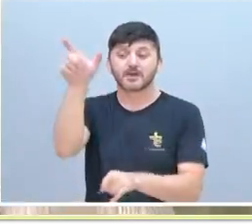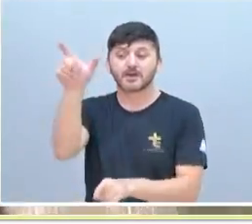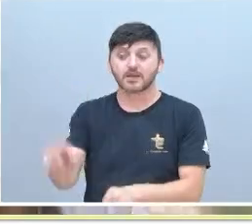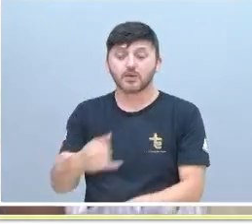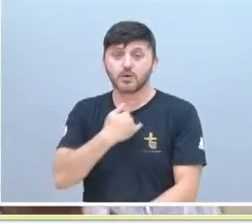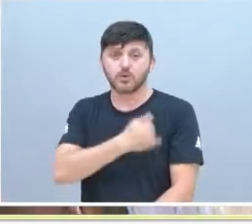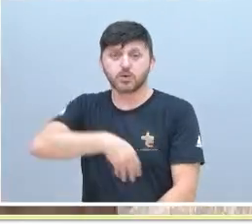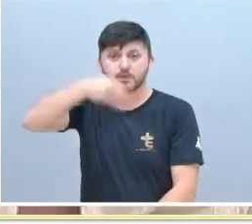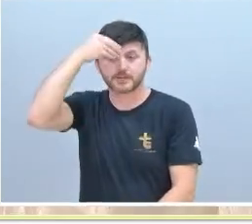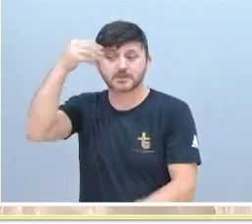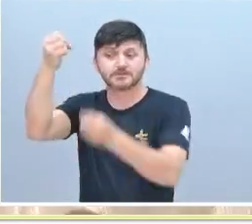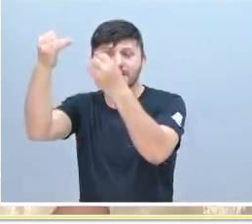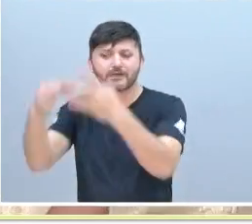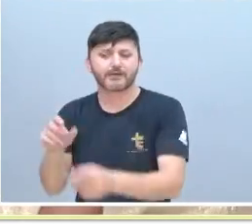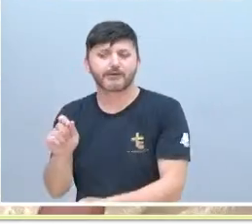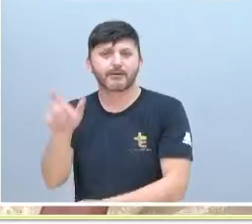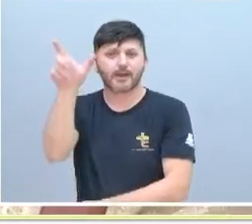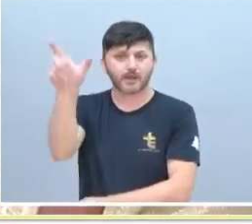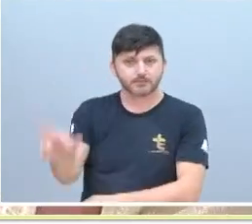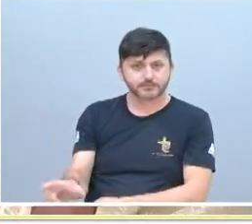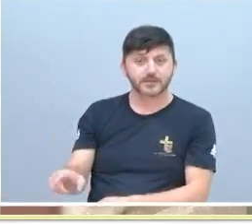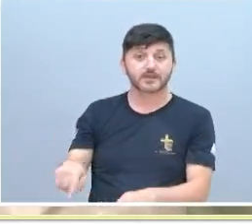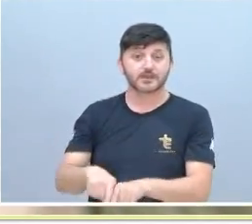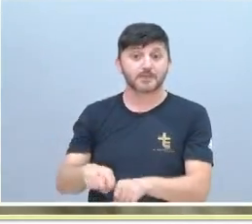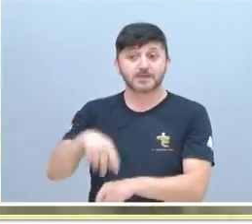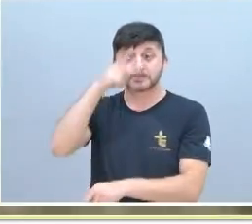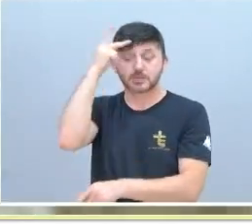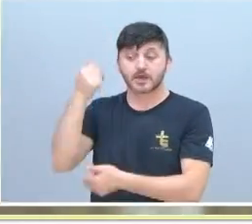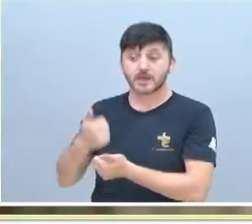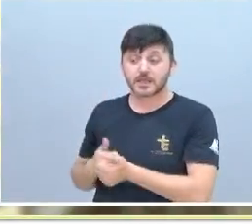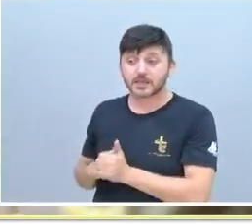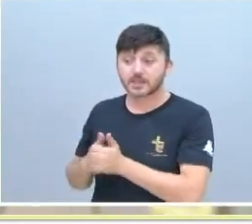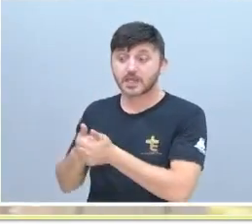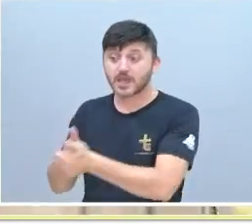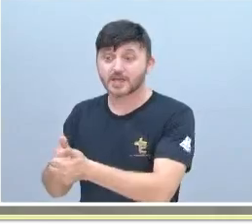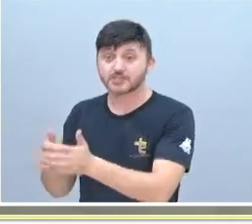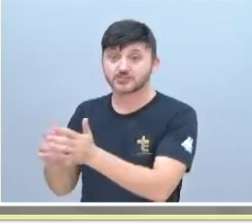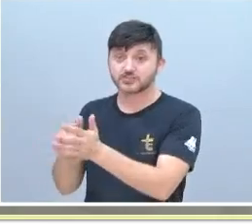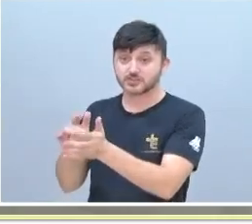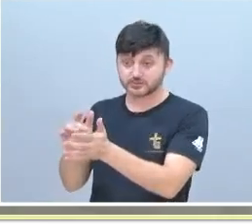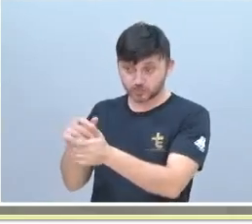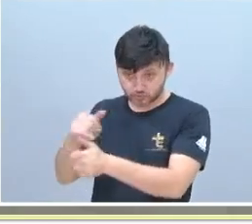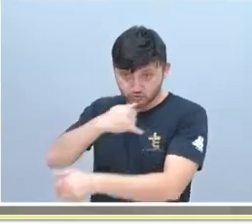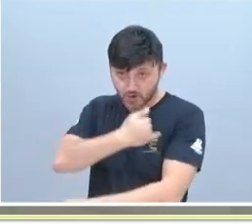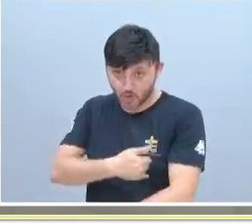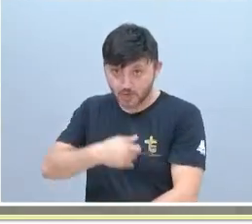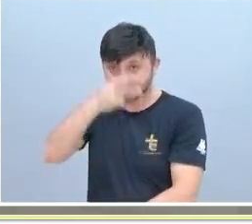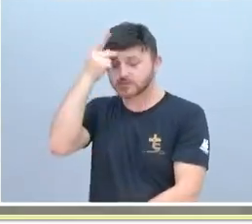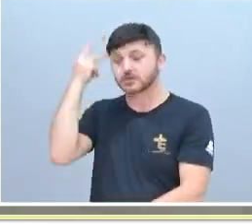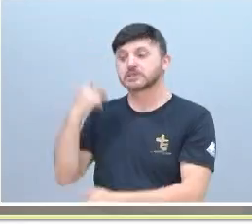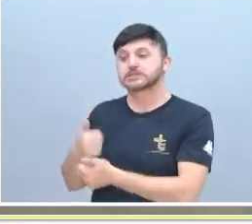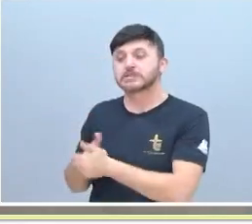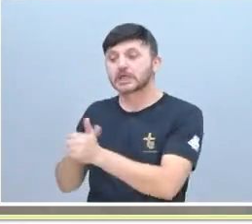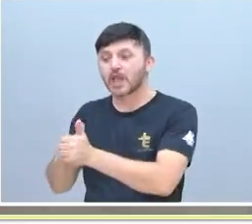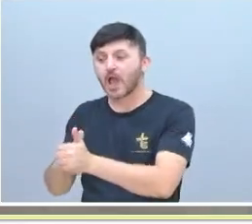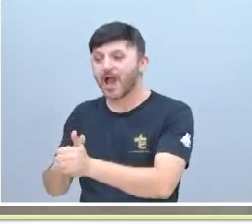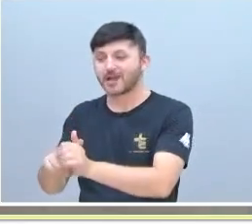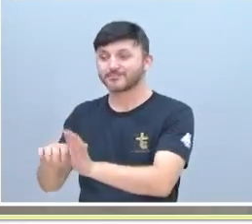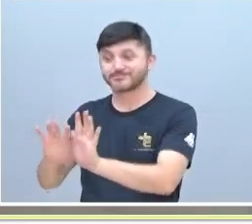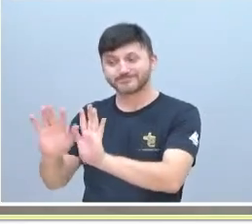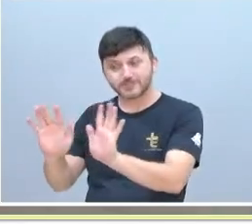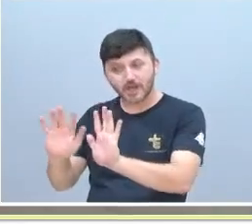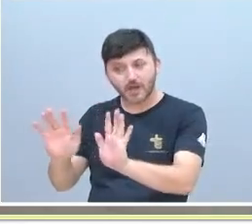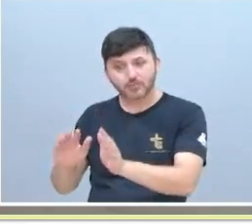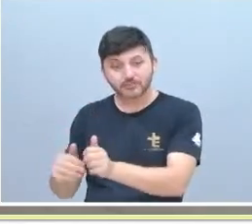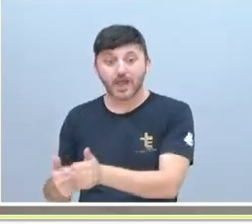próprios discípulos de João seguissem a partir de agora Jesus. Esse primeiro